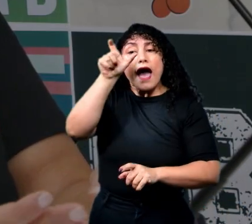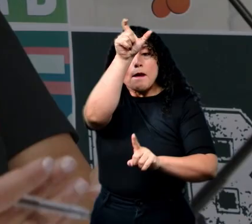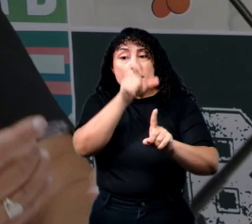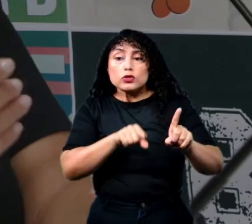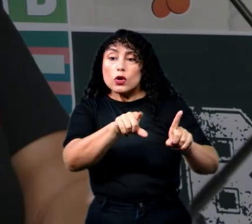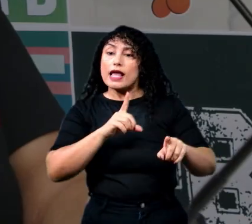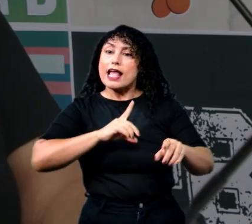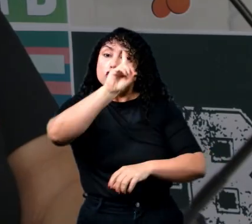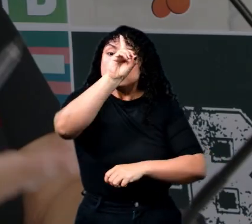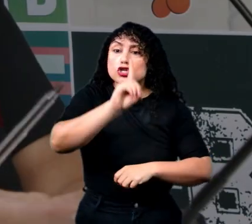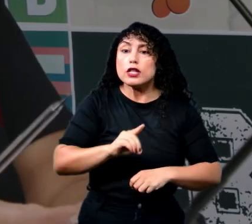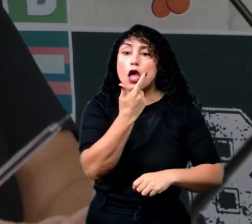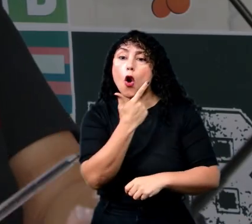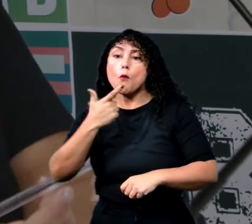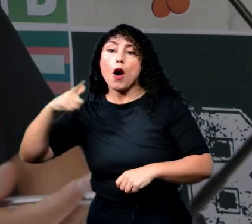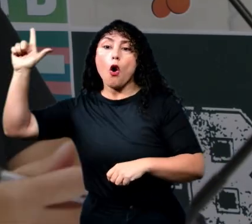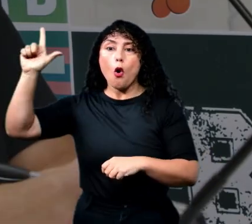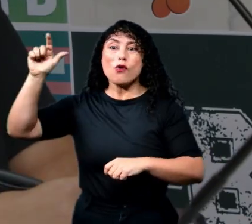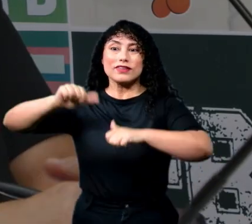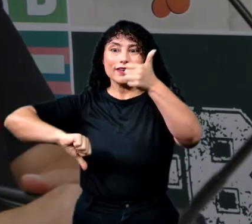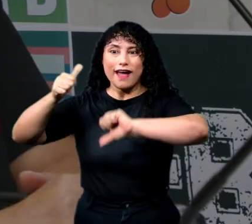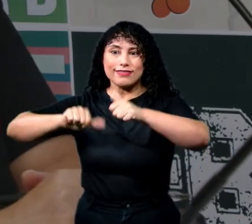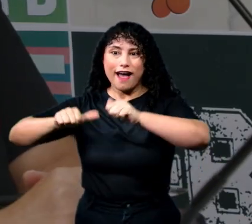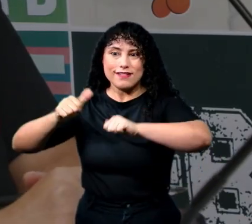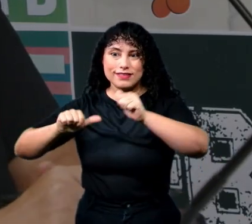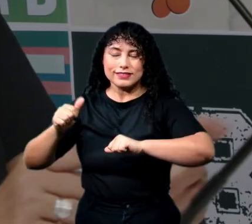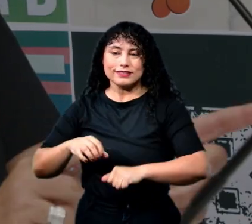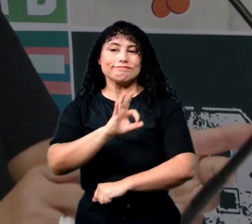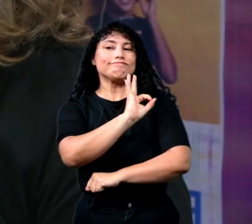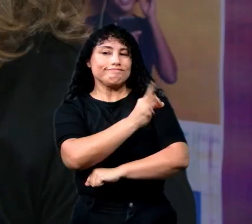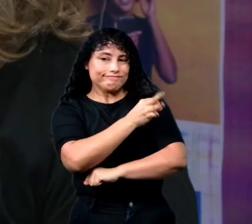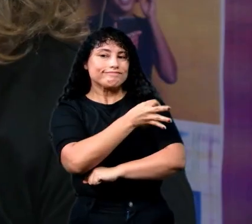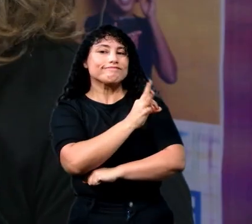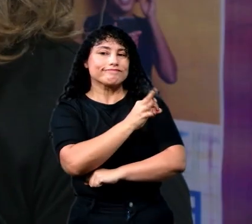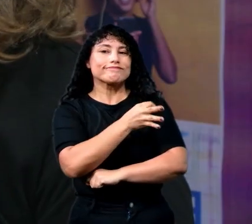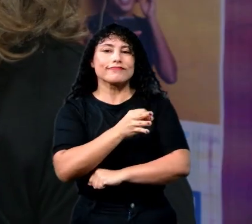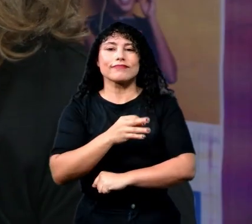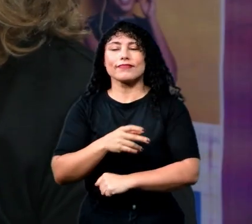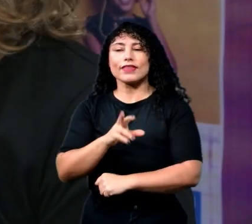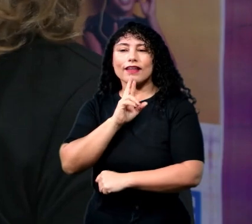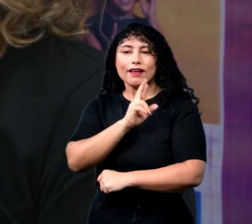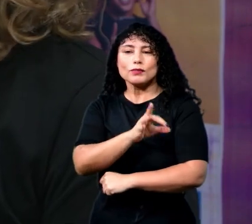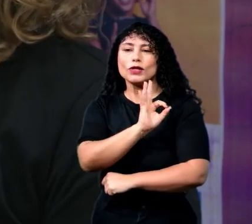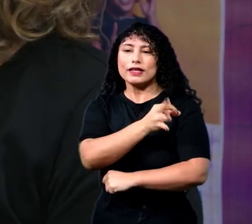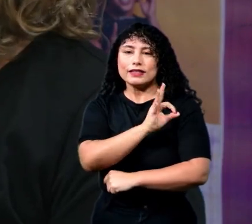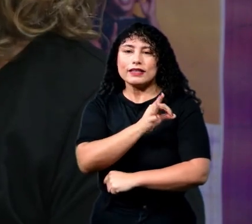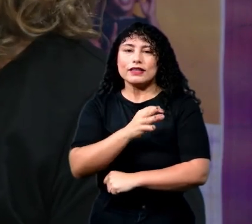de direção, é uma outra instância que analisa isso, Exatamente. Valéria? Isso mesmo. Corresponde. Fica à vontade.